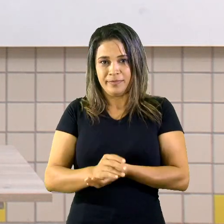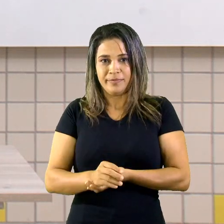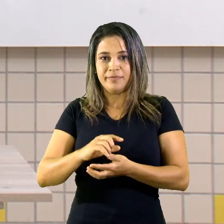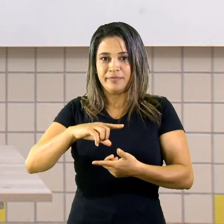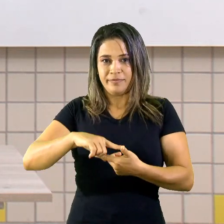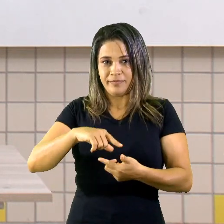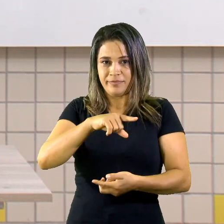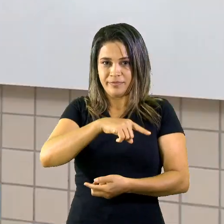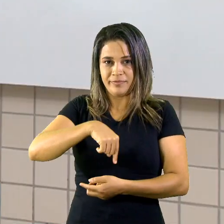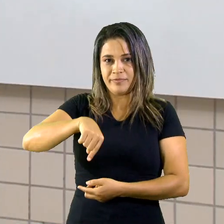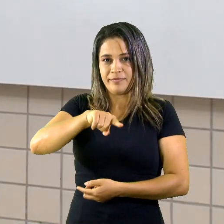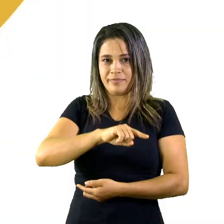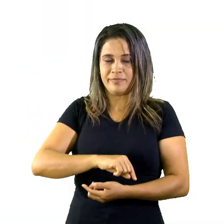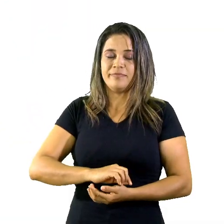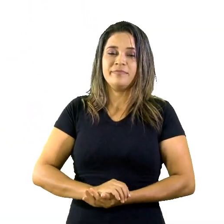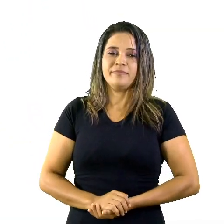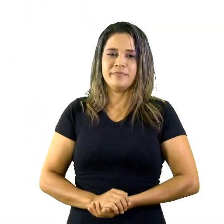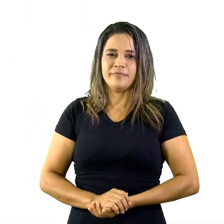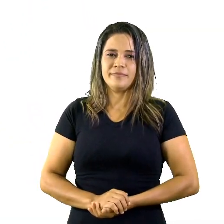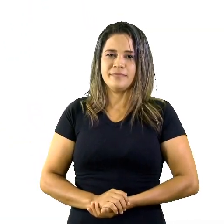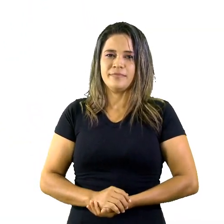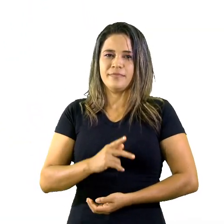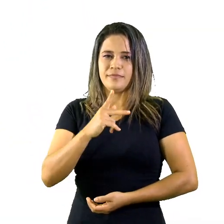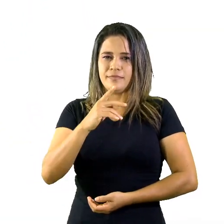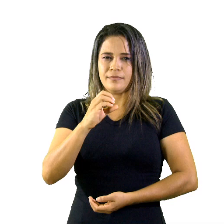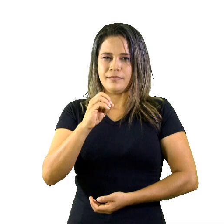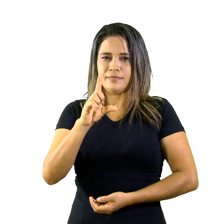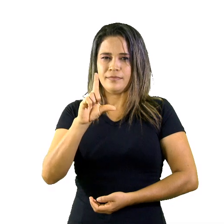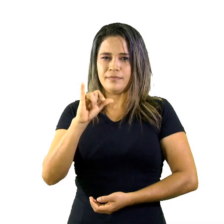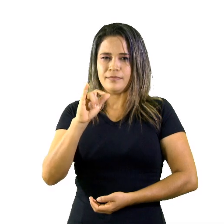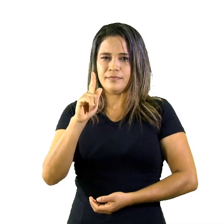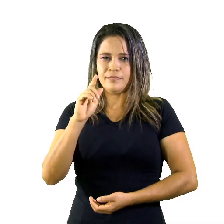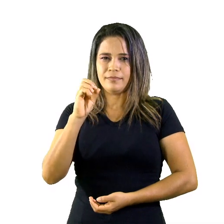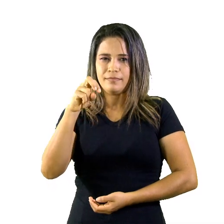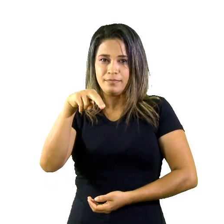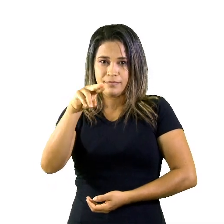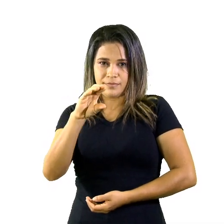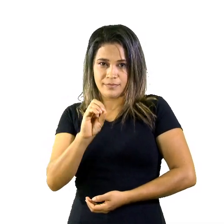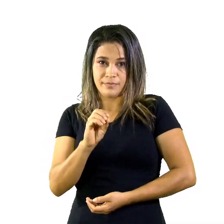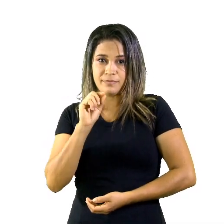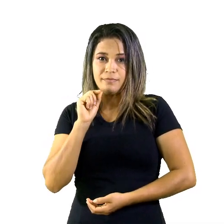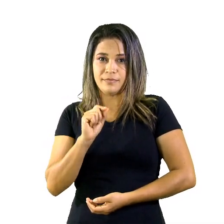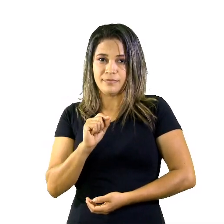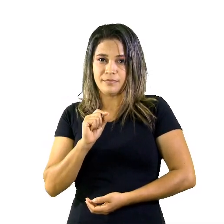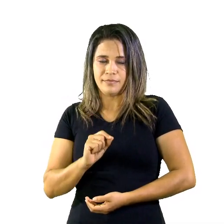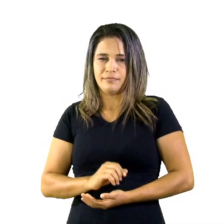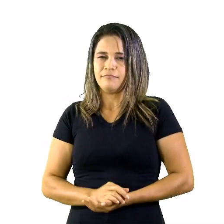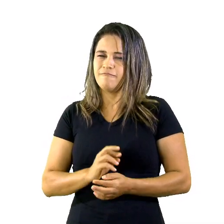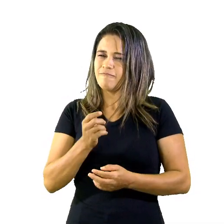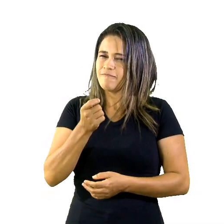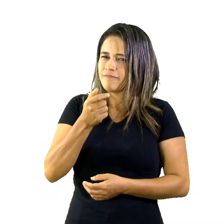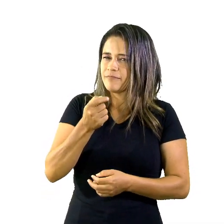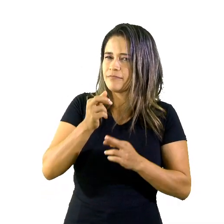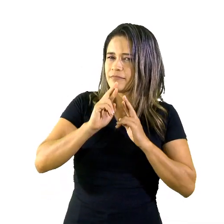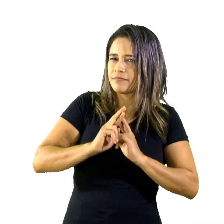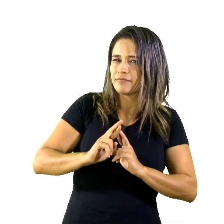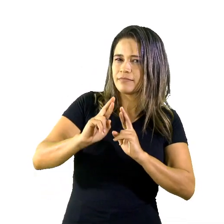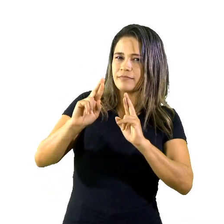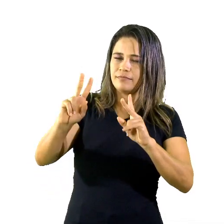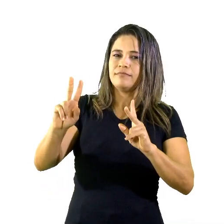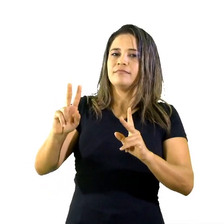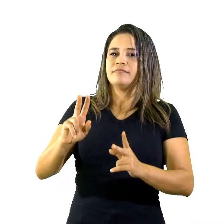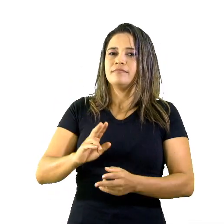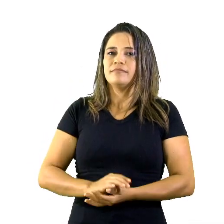contorno circular. Polígono, o que é o polígono? O polígono ele vai ser um pouquinho diferente, porque o polígono